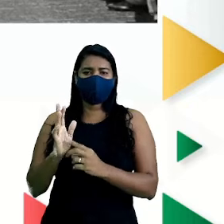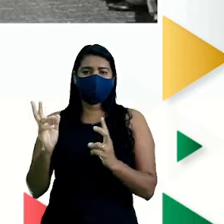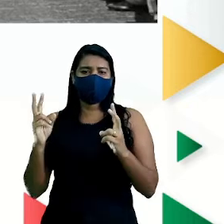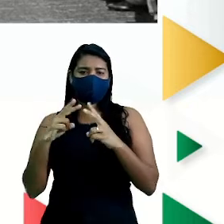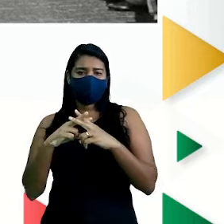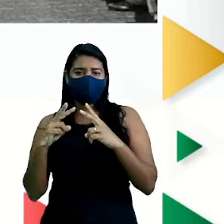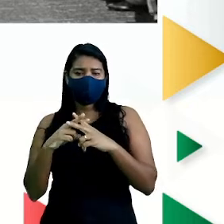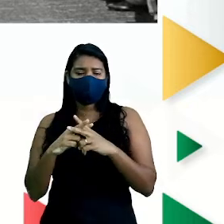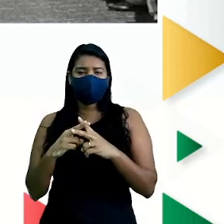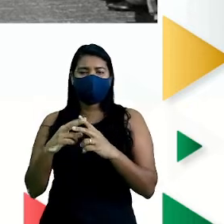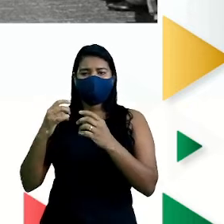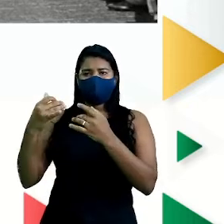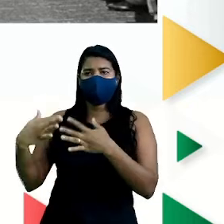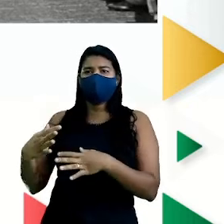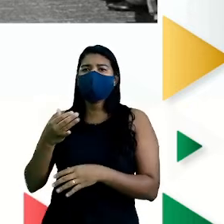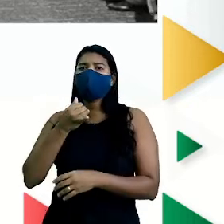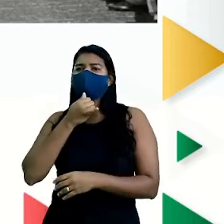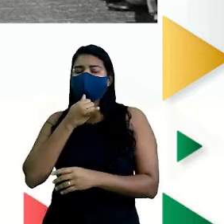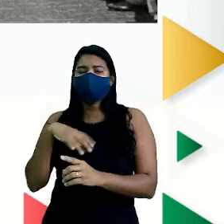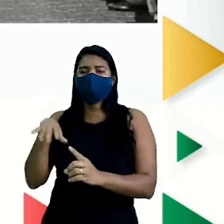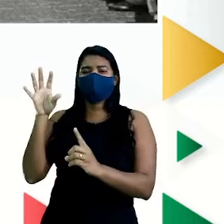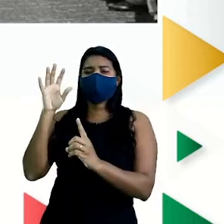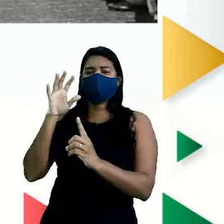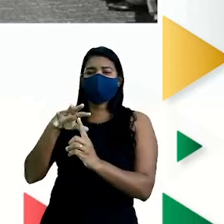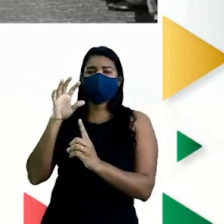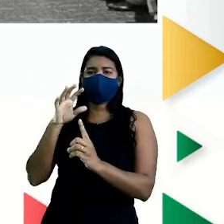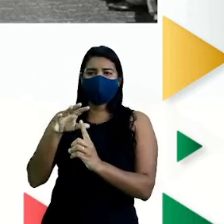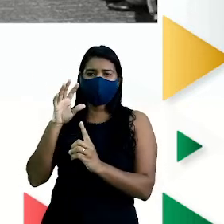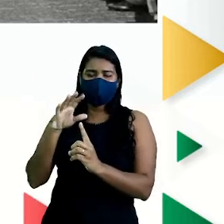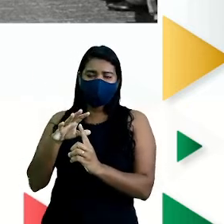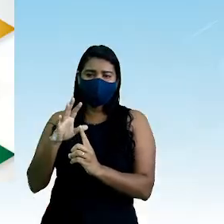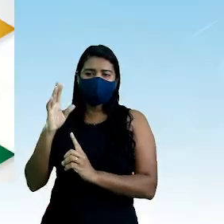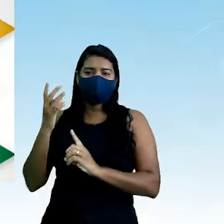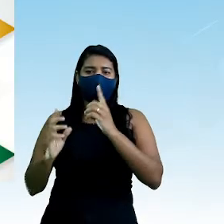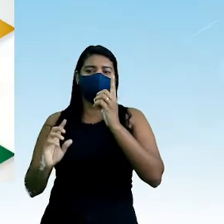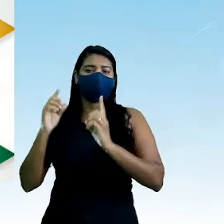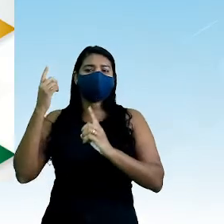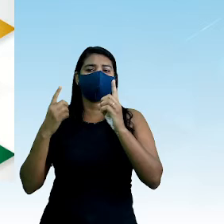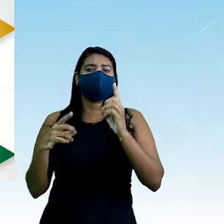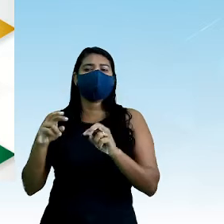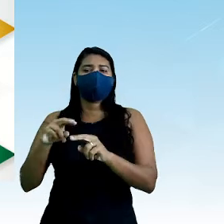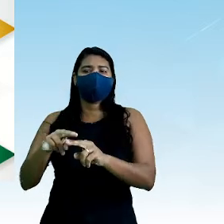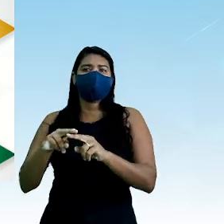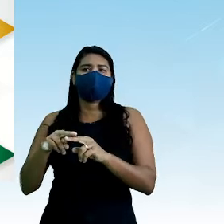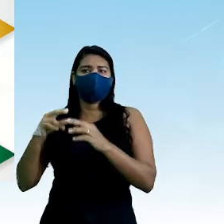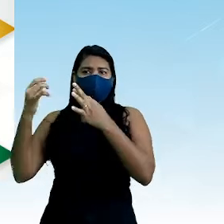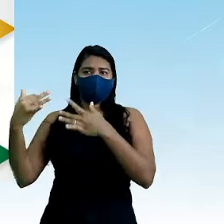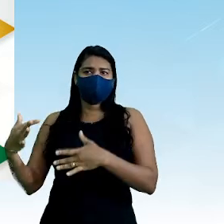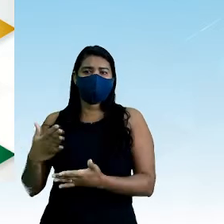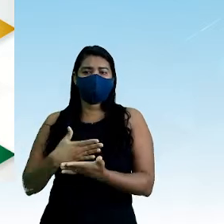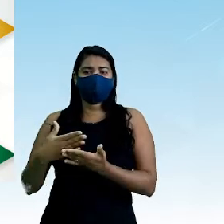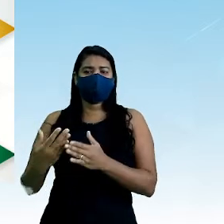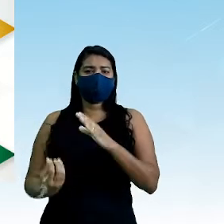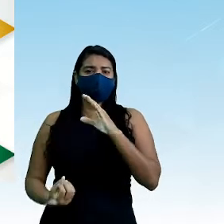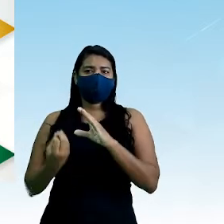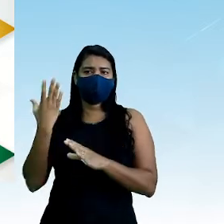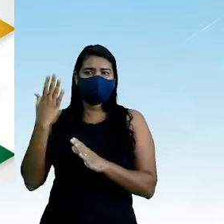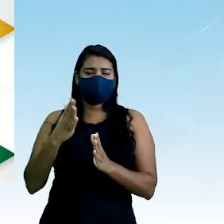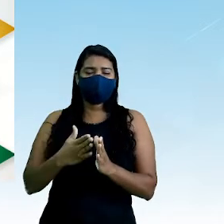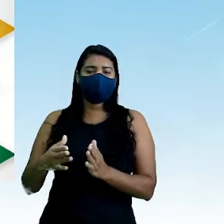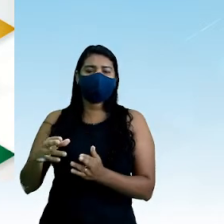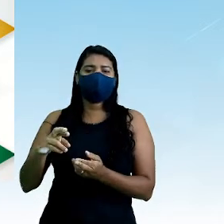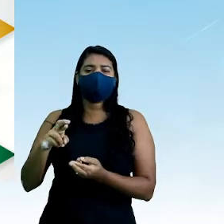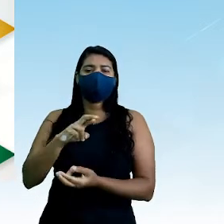para vocês, então a capoeira é uma grande influenciadora do frevo. Então, justamente como ele começou a surgir no período das